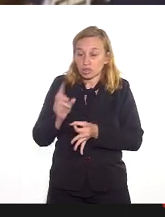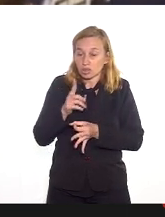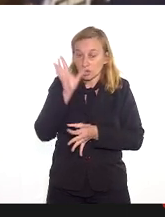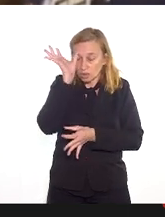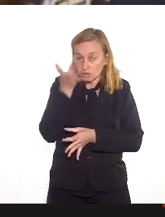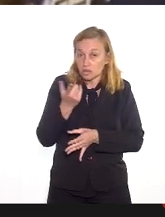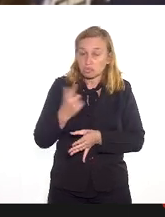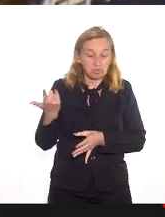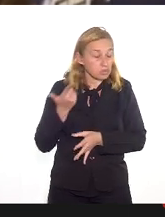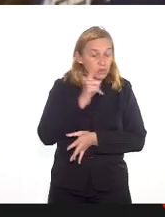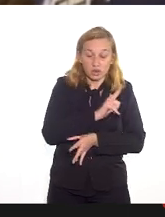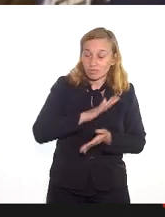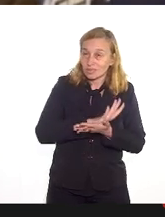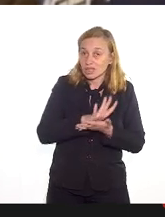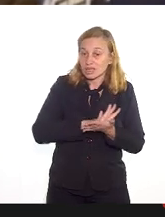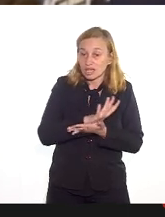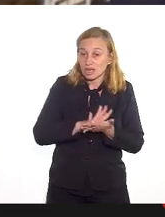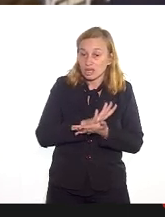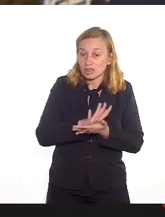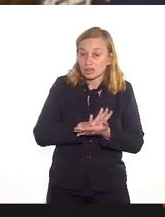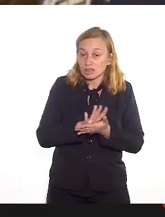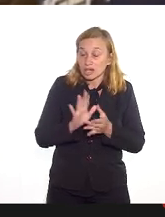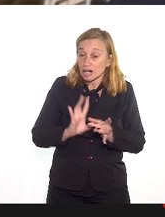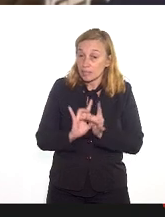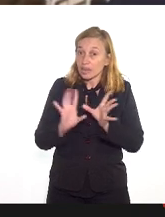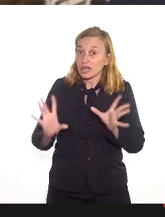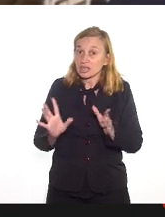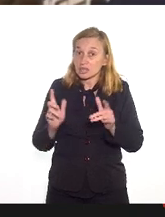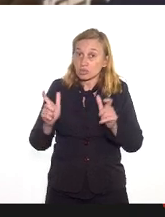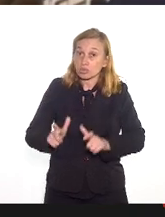não conseguimos a liberação